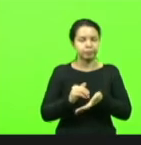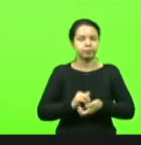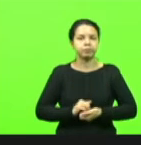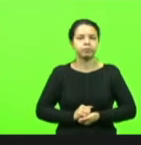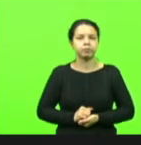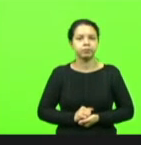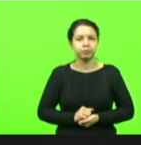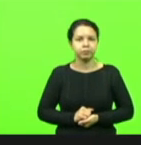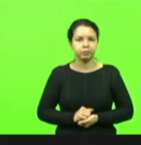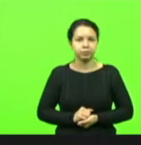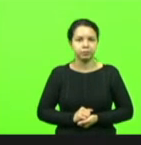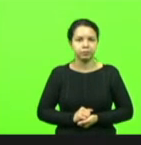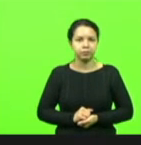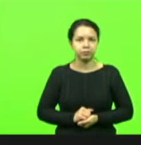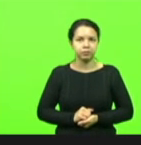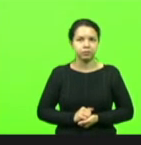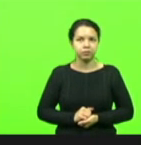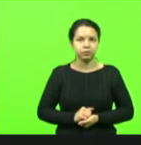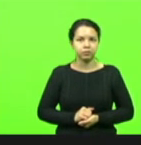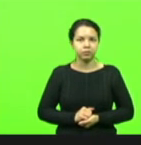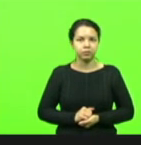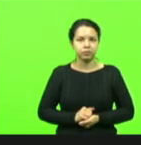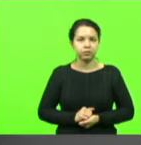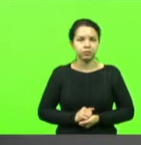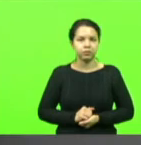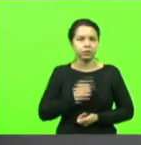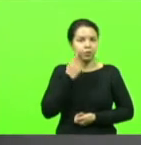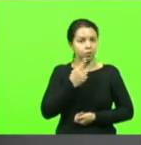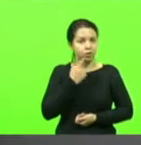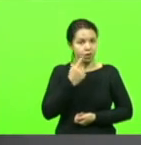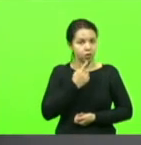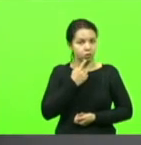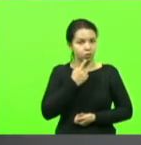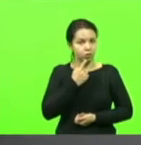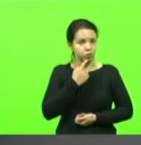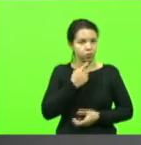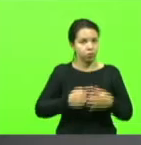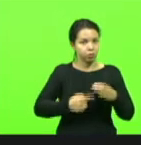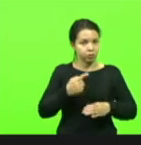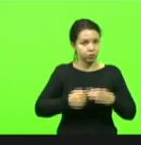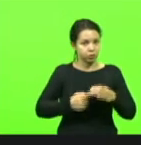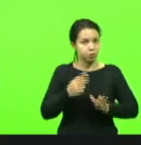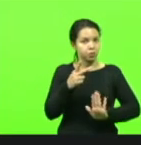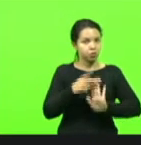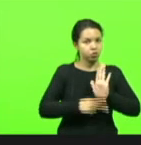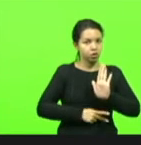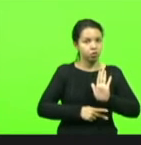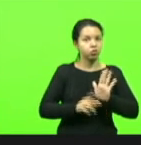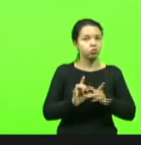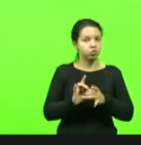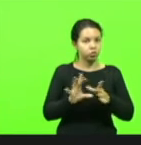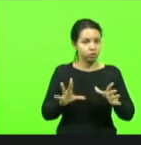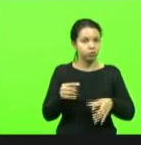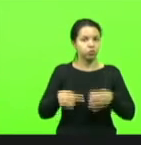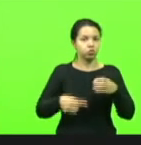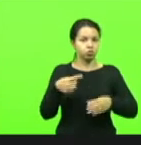E aí os deputados da comissão projeto está em discussão